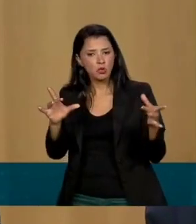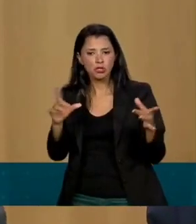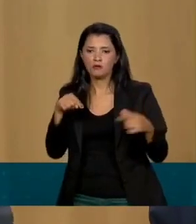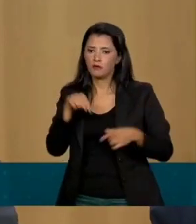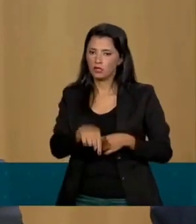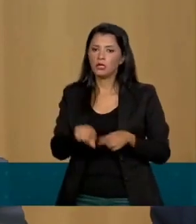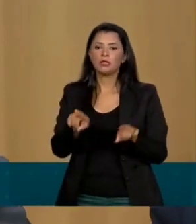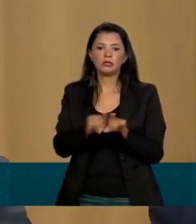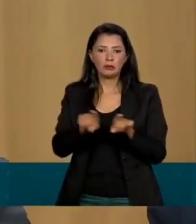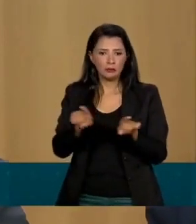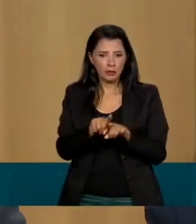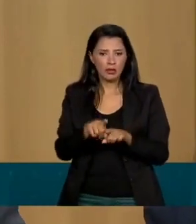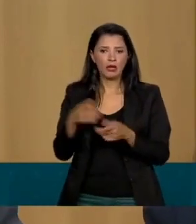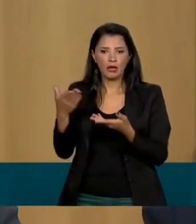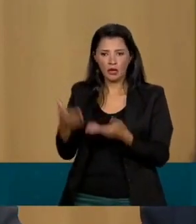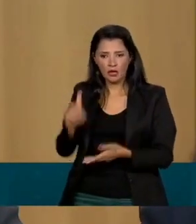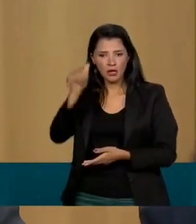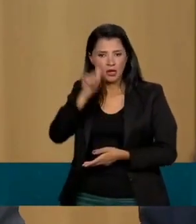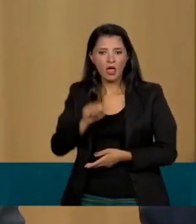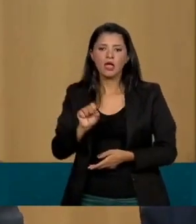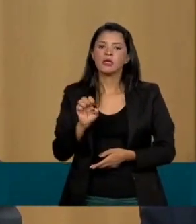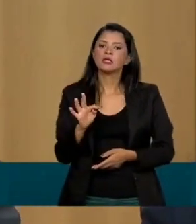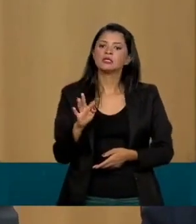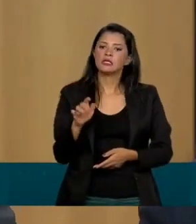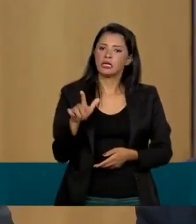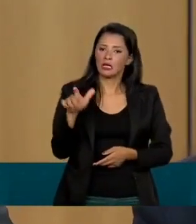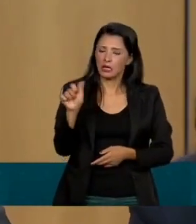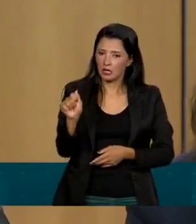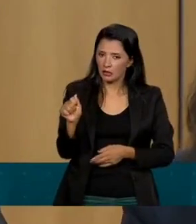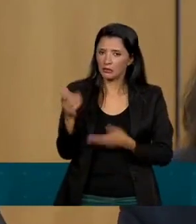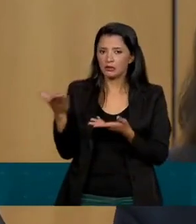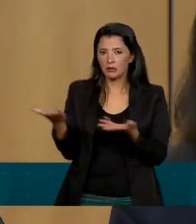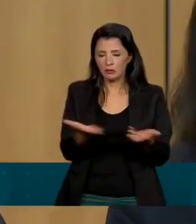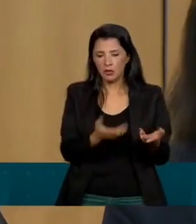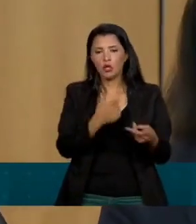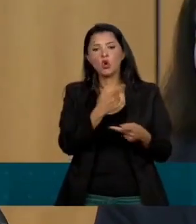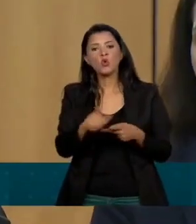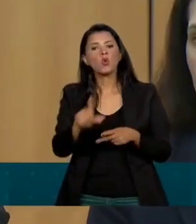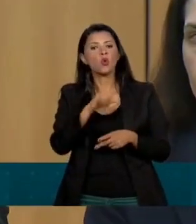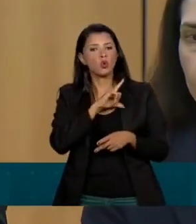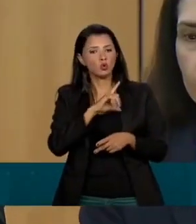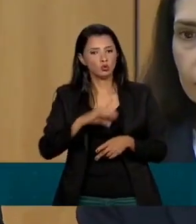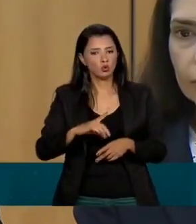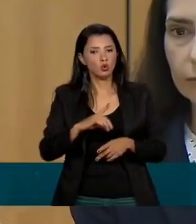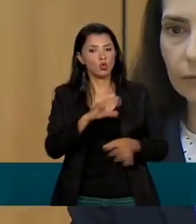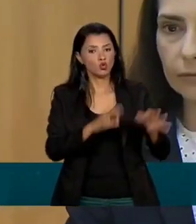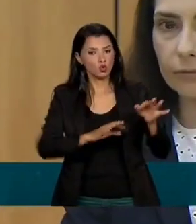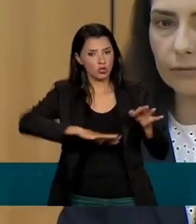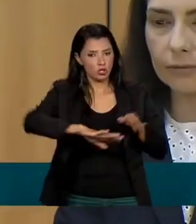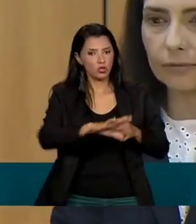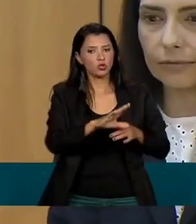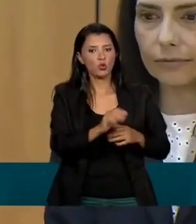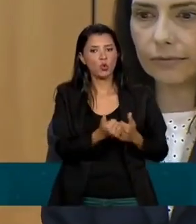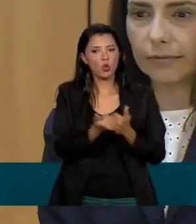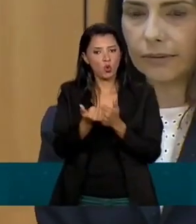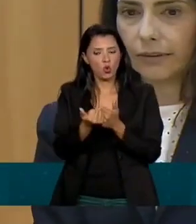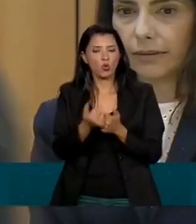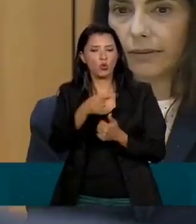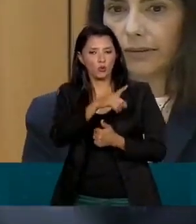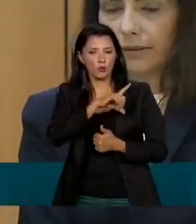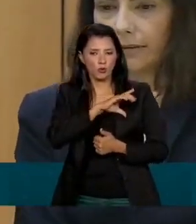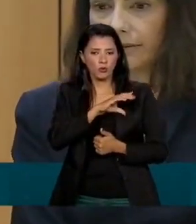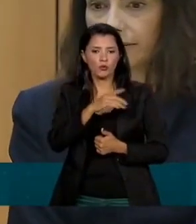Estela Aranha. Eu queria pedir também para o doutor Vitor chegar aqui, que é o consultor jurídico do Ministério, porque... Chega aqui, doutor